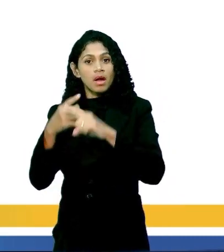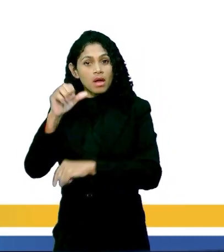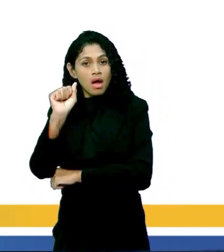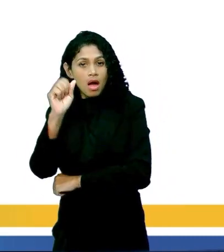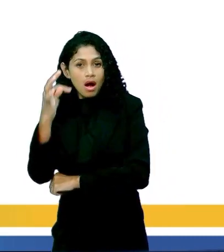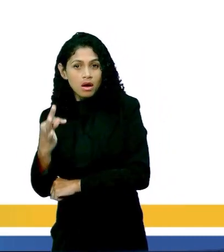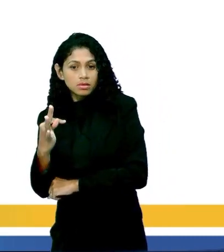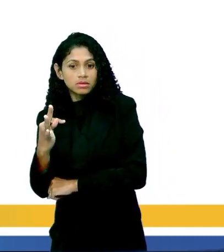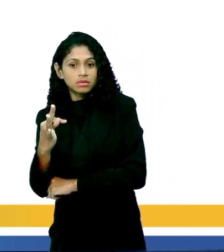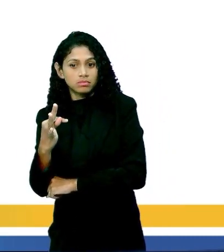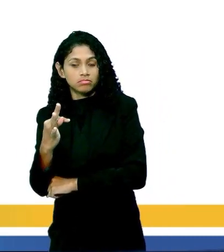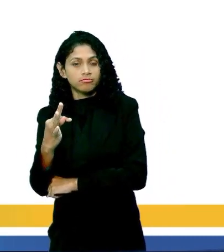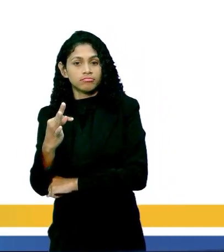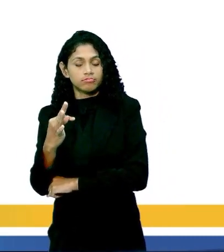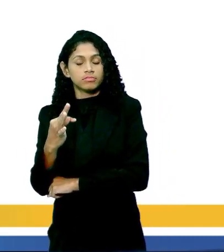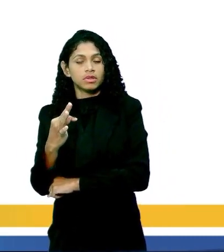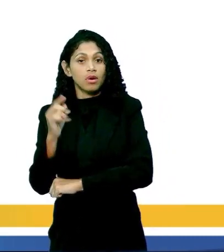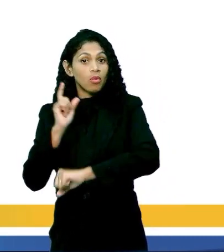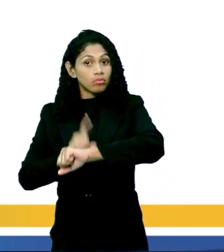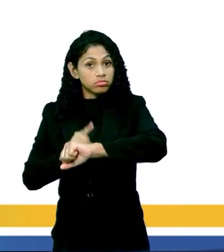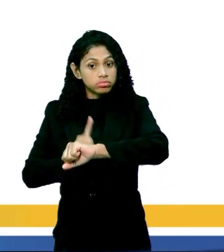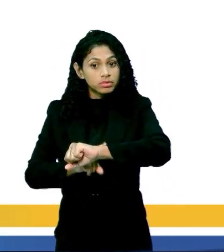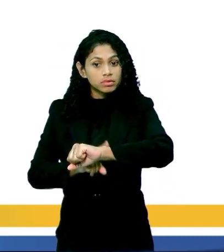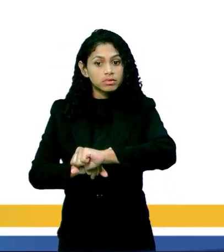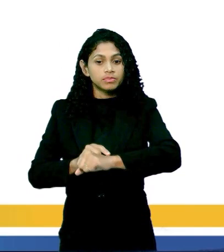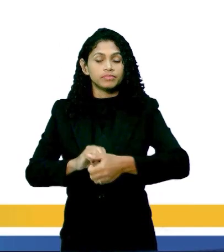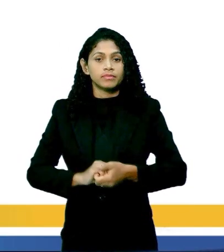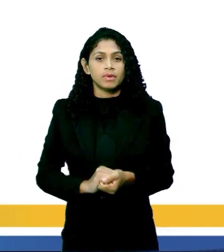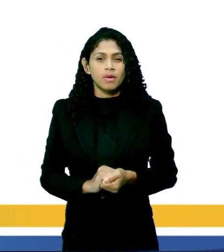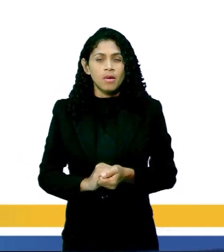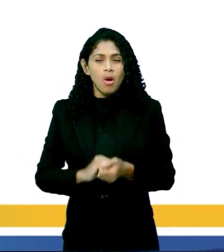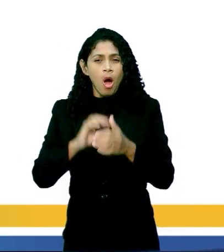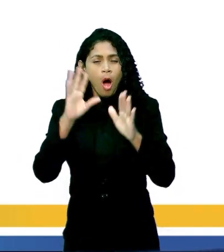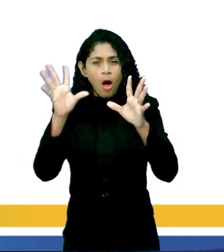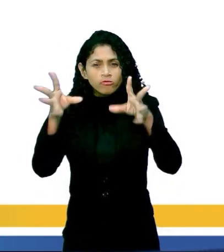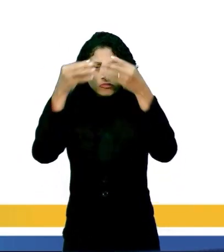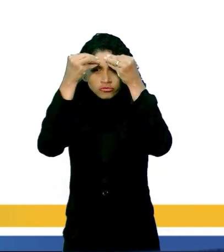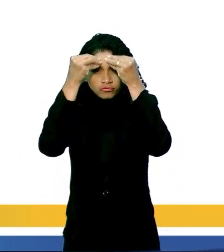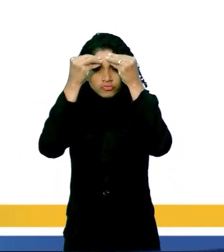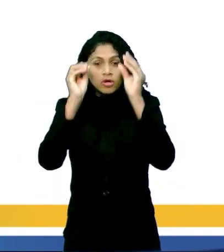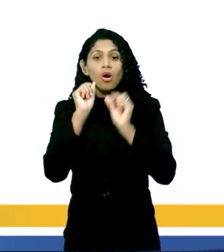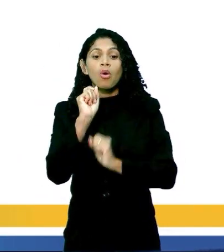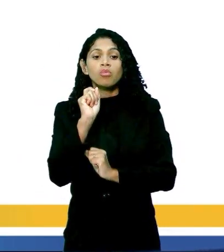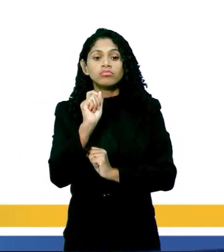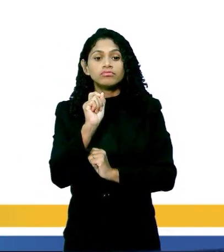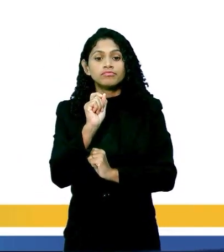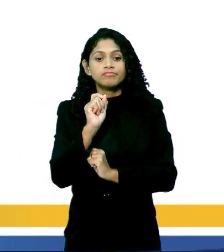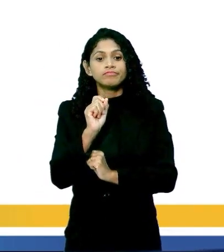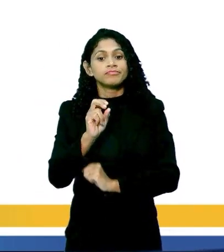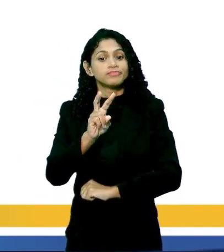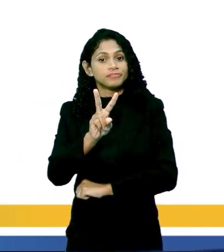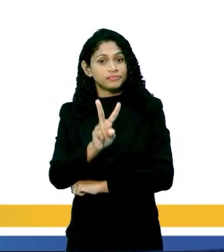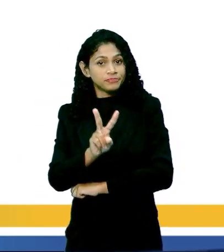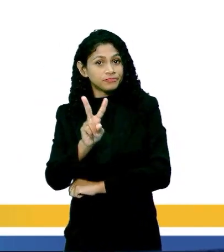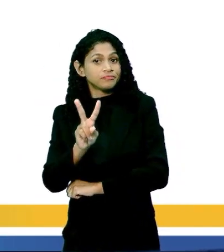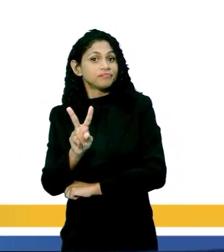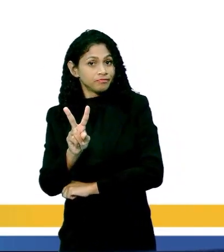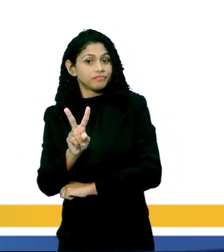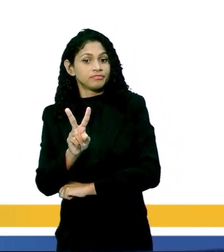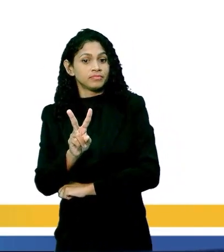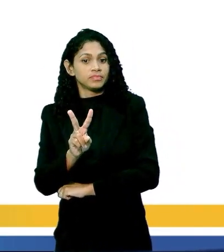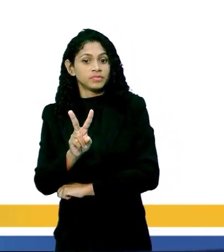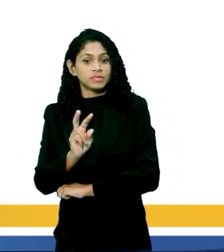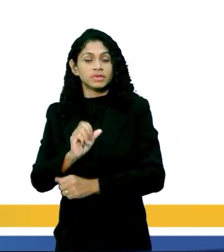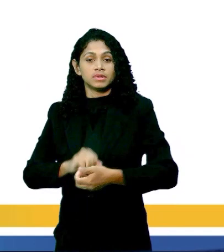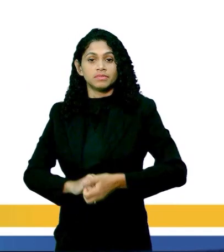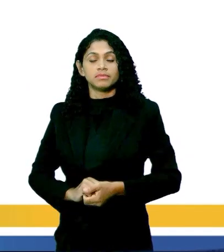aceleração, vezes o T, que é o tempo. Para a gente fixar, podemos chamar de apenas vovô à toa. Então, dessa forma, a